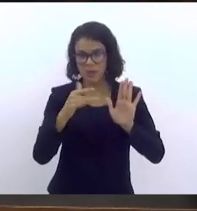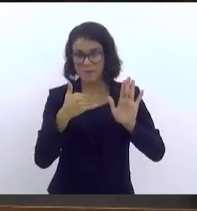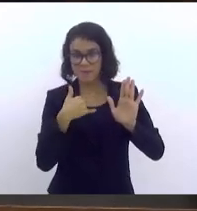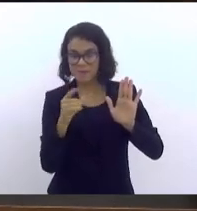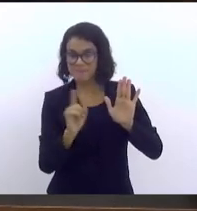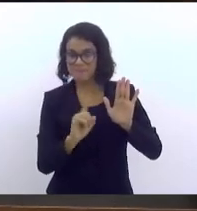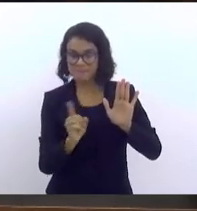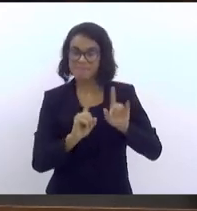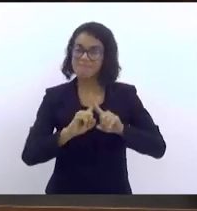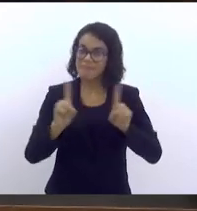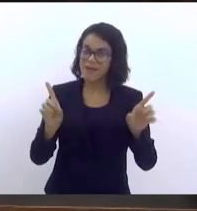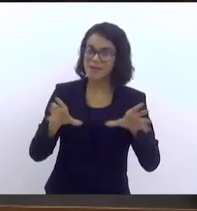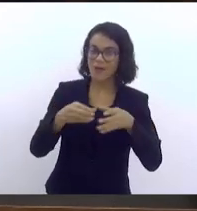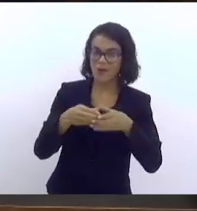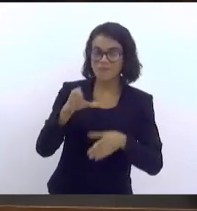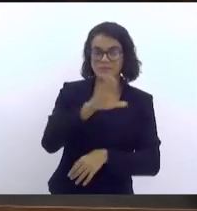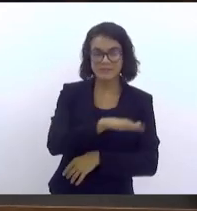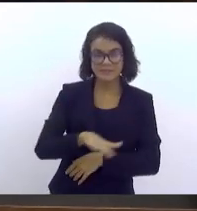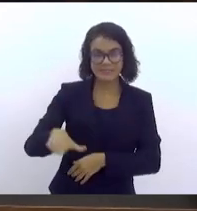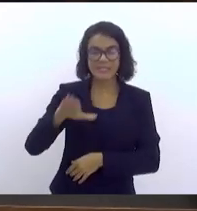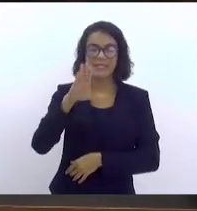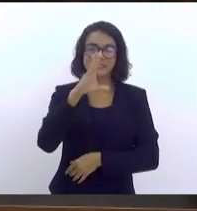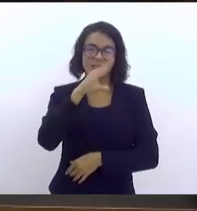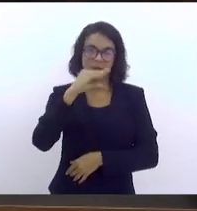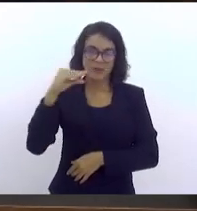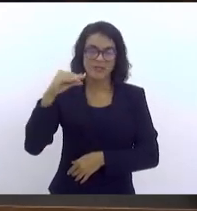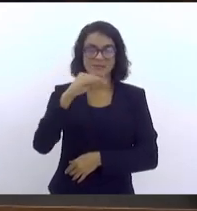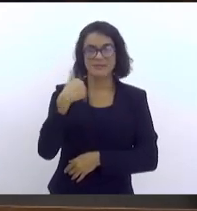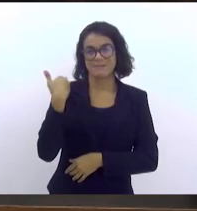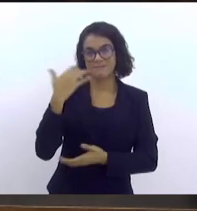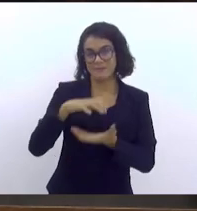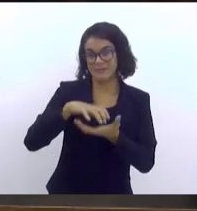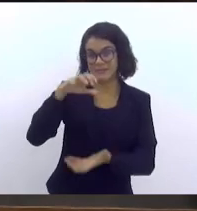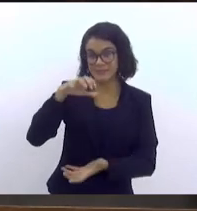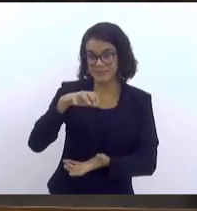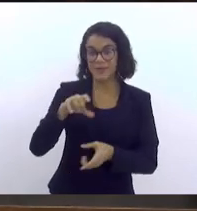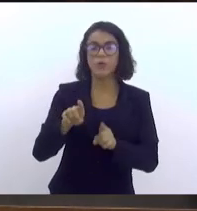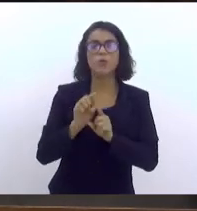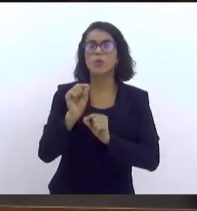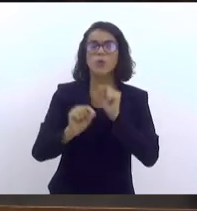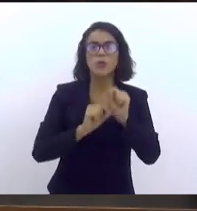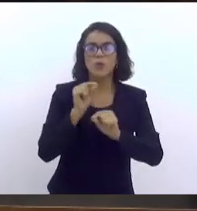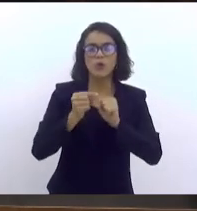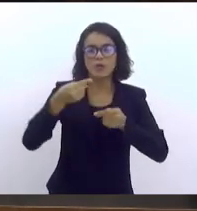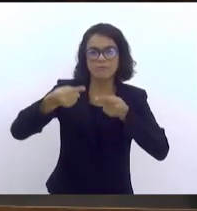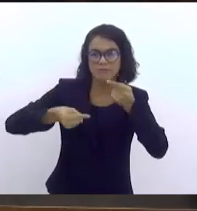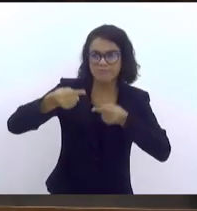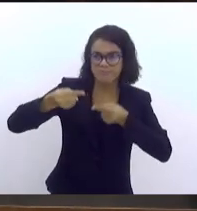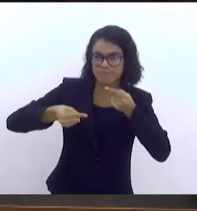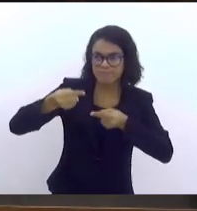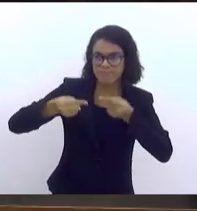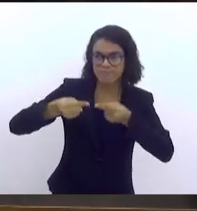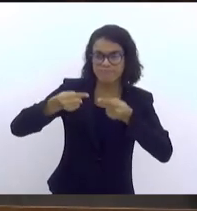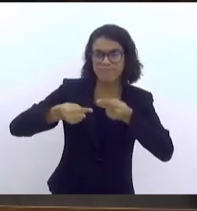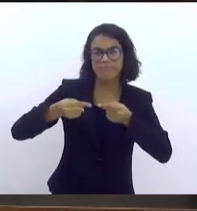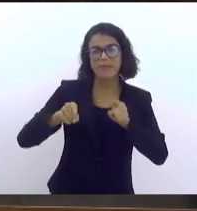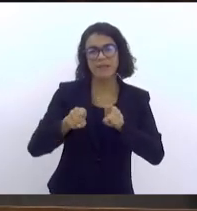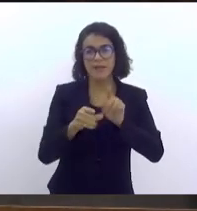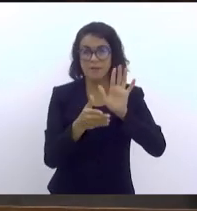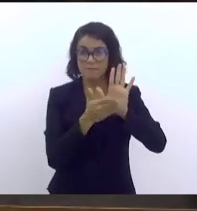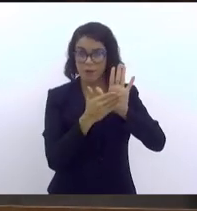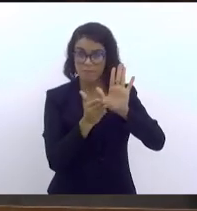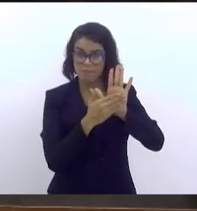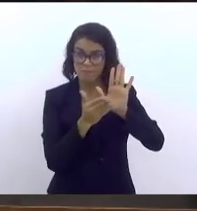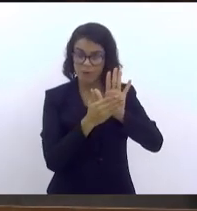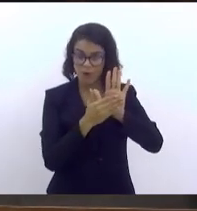mas da Comissão da criança adolescente da pessoa idosa do que foi discutido e foi propostas